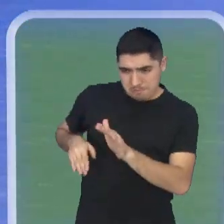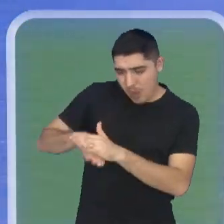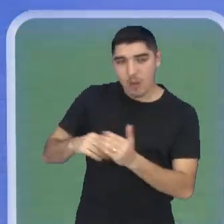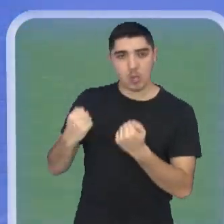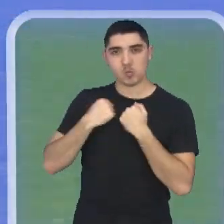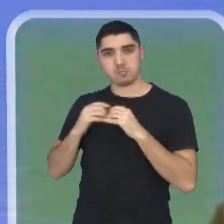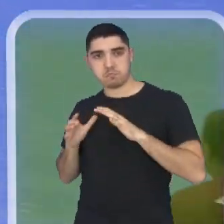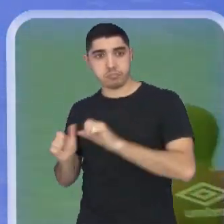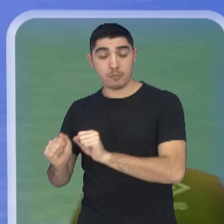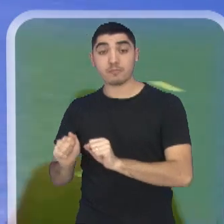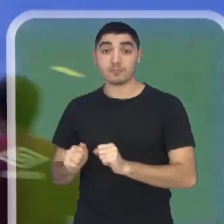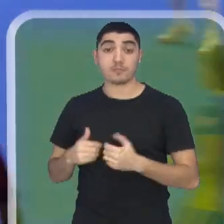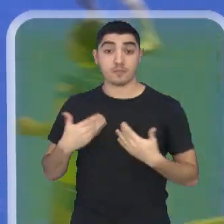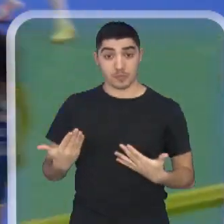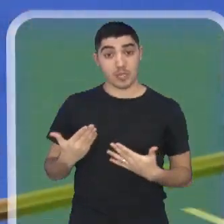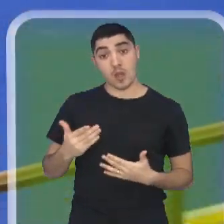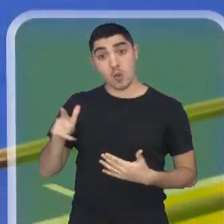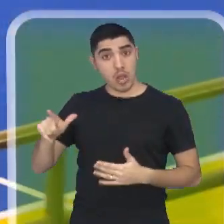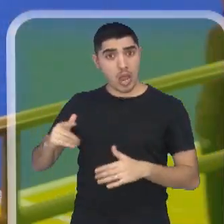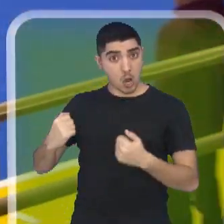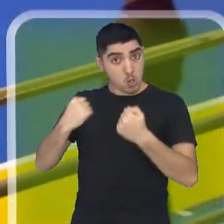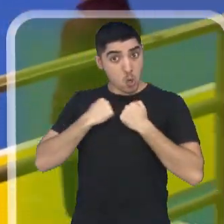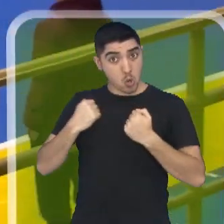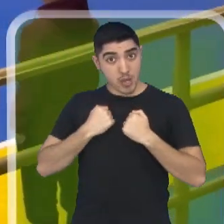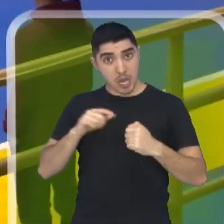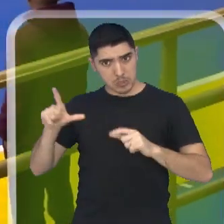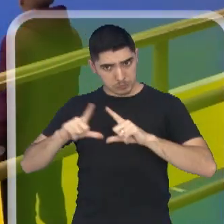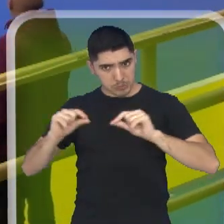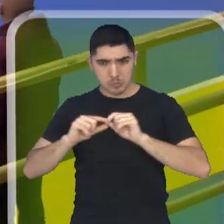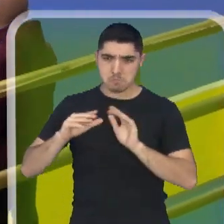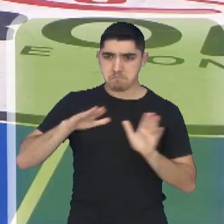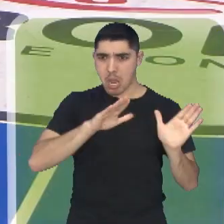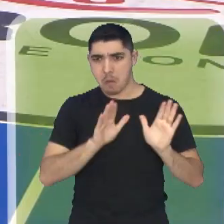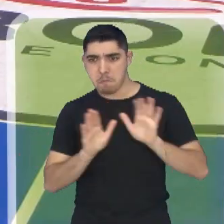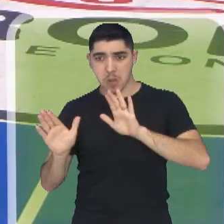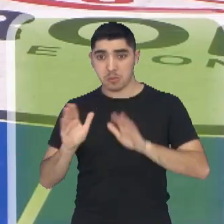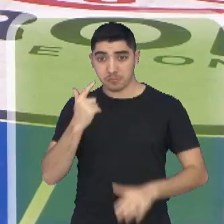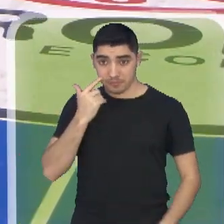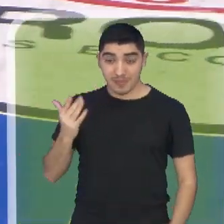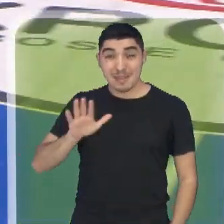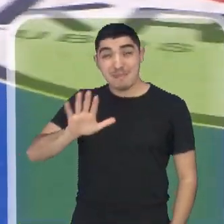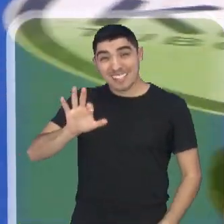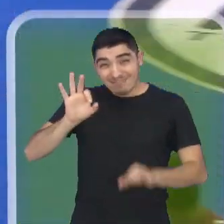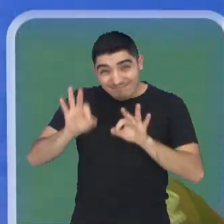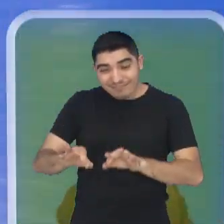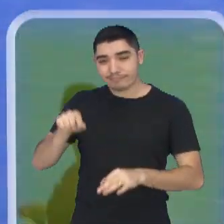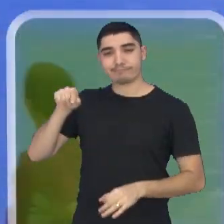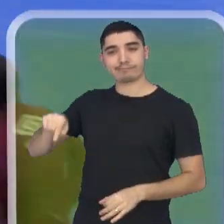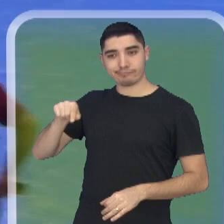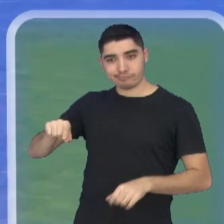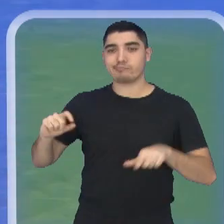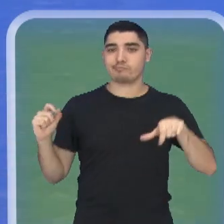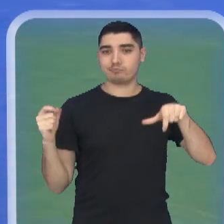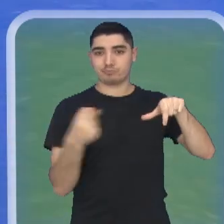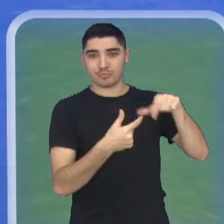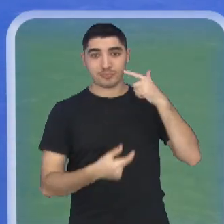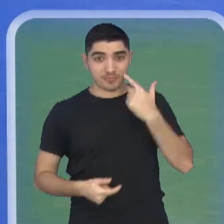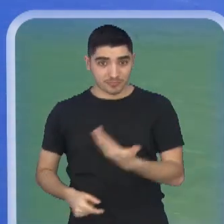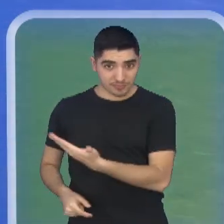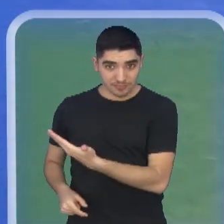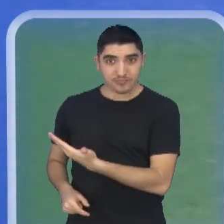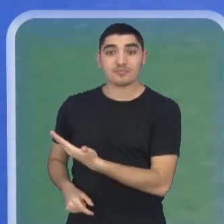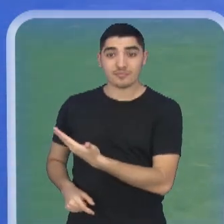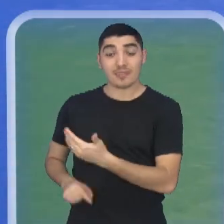arqueira do time brasiliense, aliás, era destaque com grandes defesas. Mas quem abriu o placar foram as visitantes.